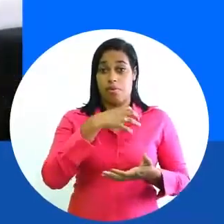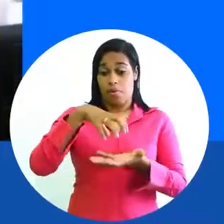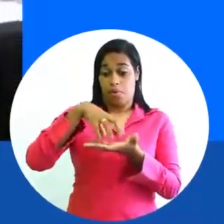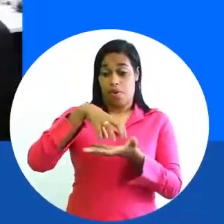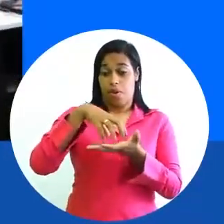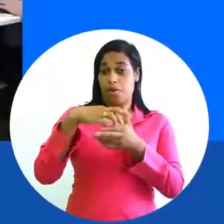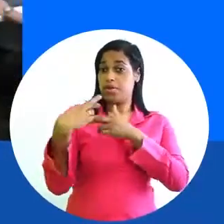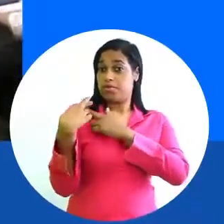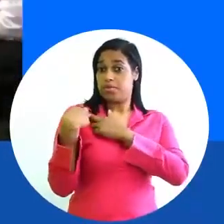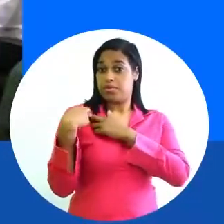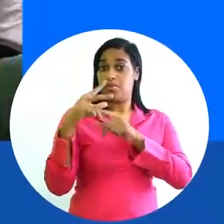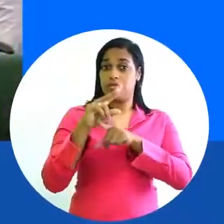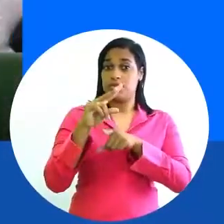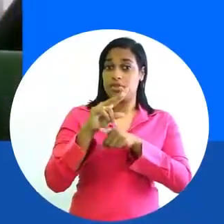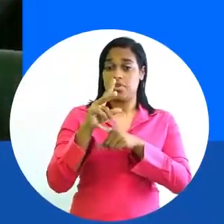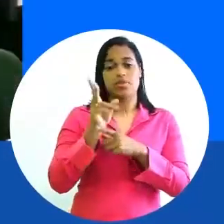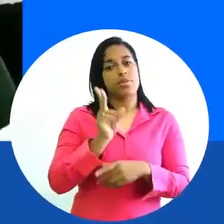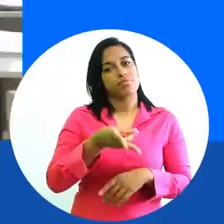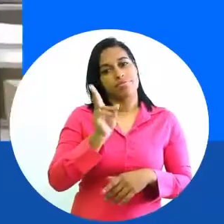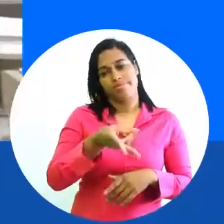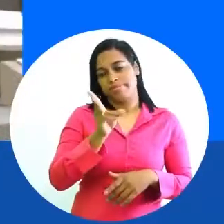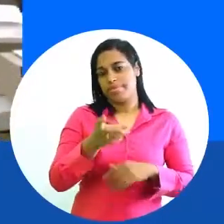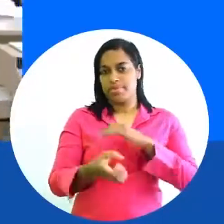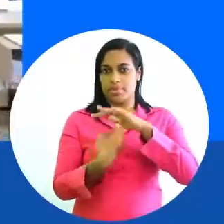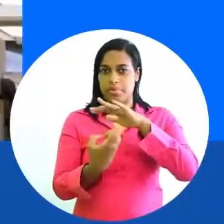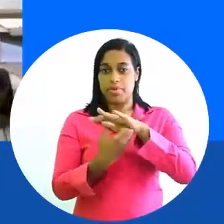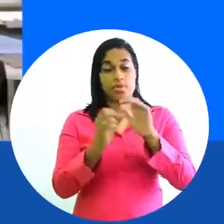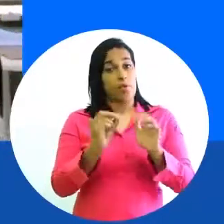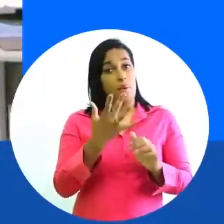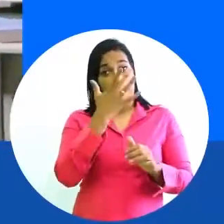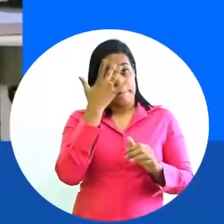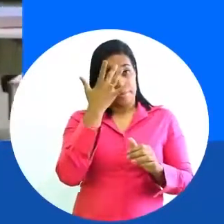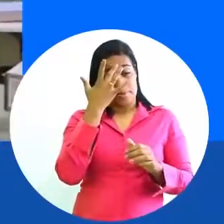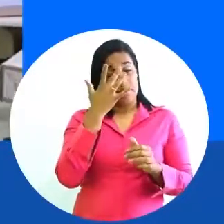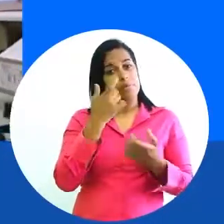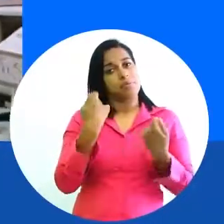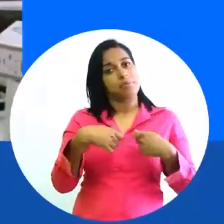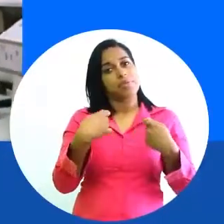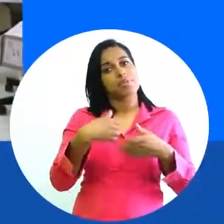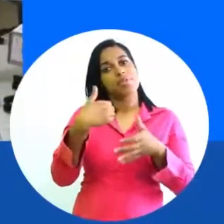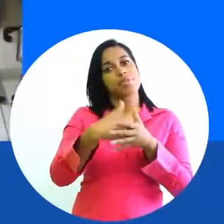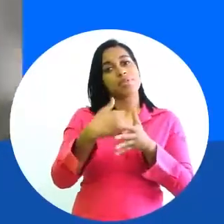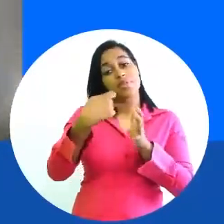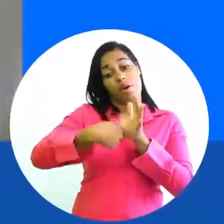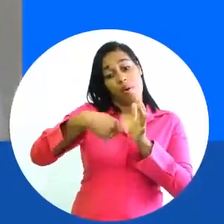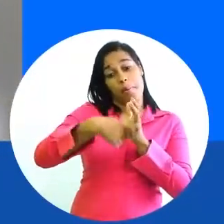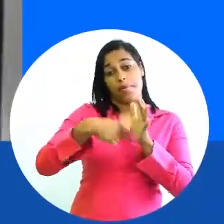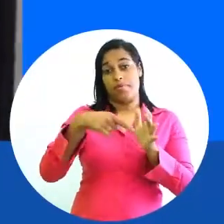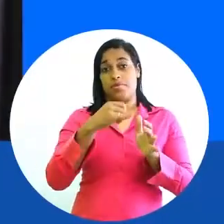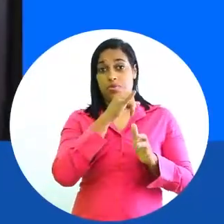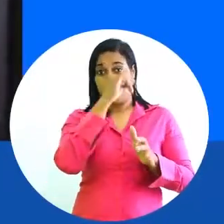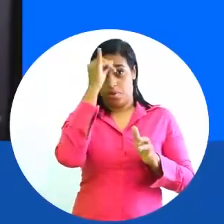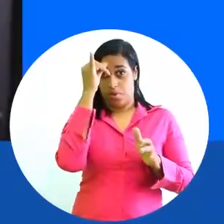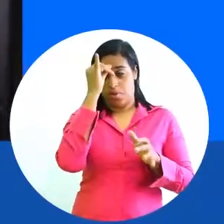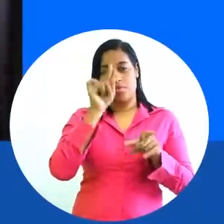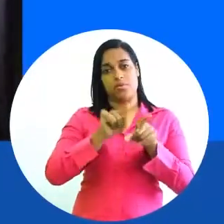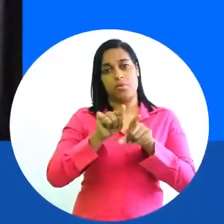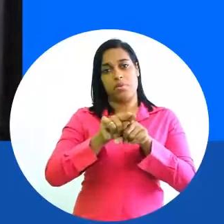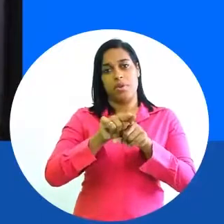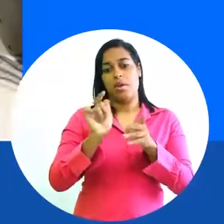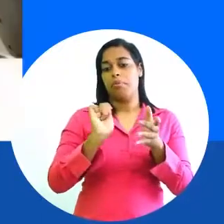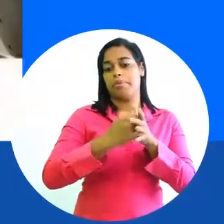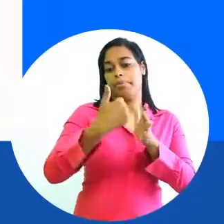responsável fiscalizar, é sempre a empresa ou a pessoa física quem tem de comprovar sua inocência e quitação de